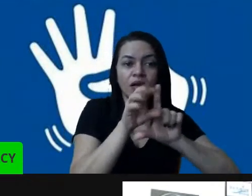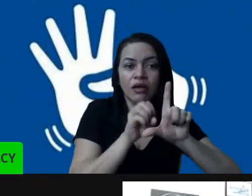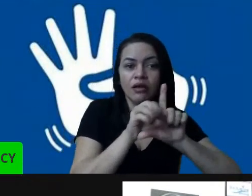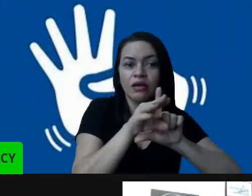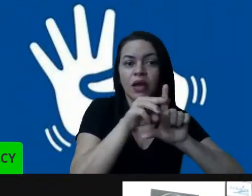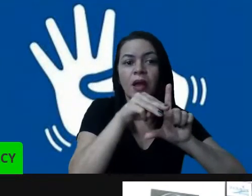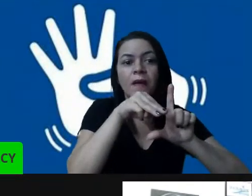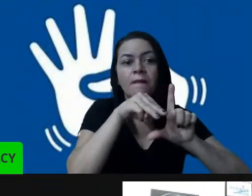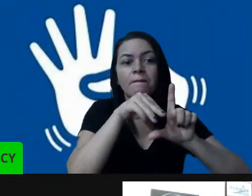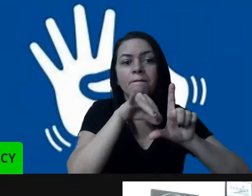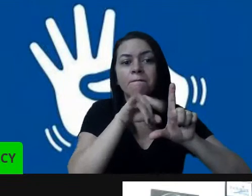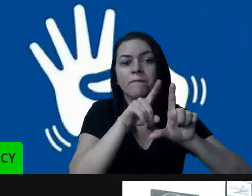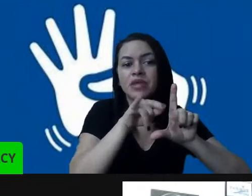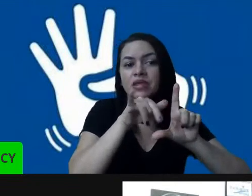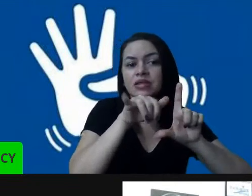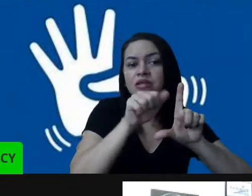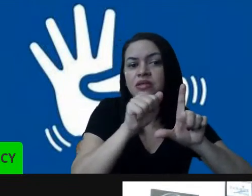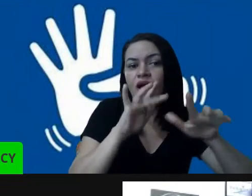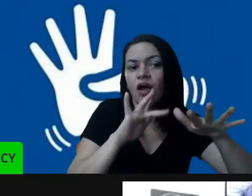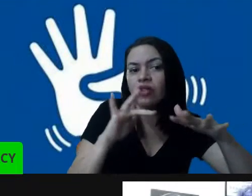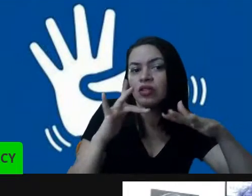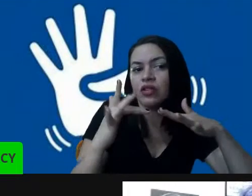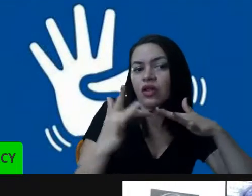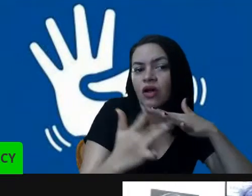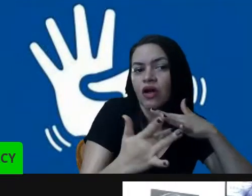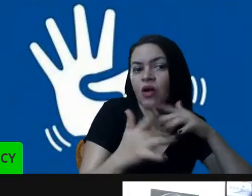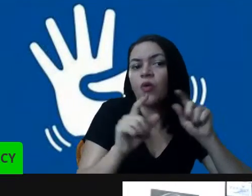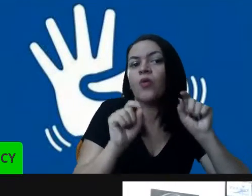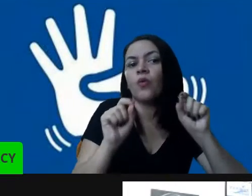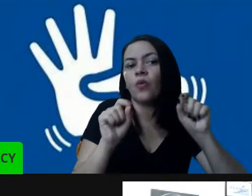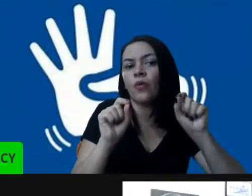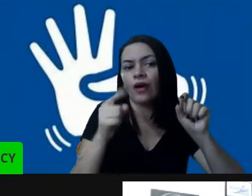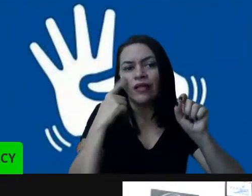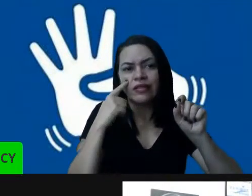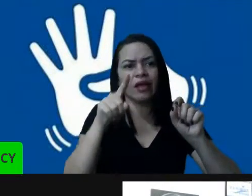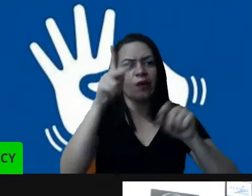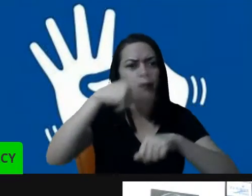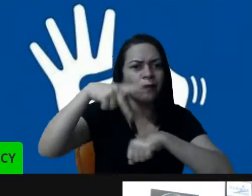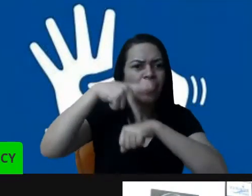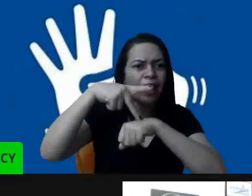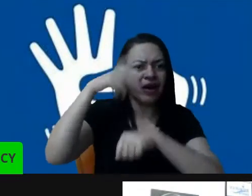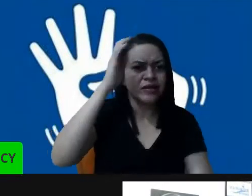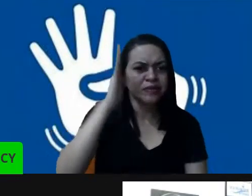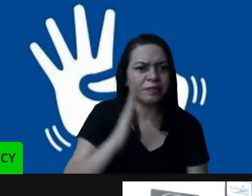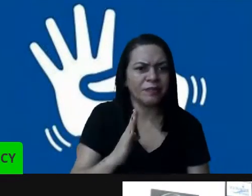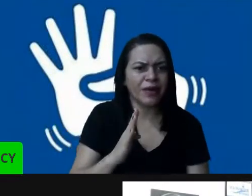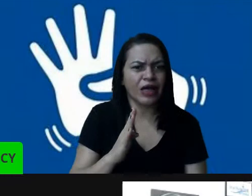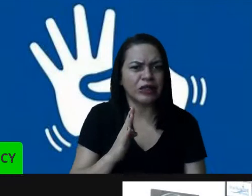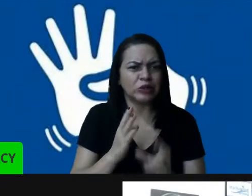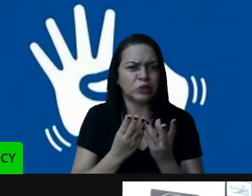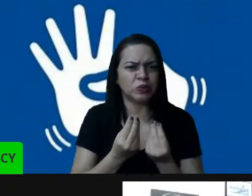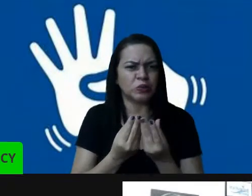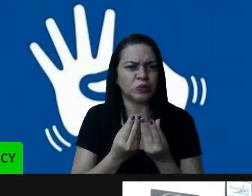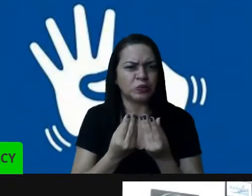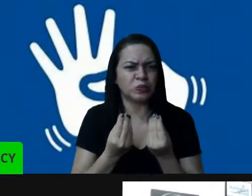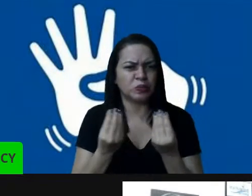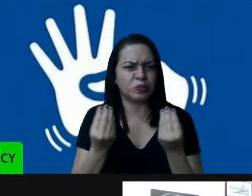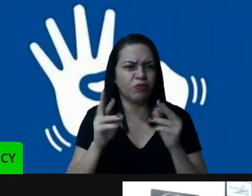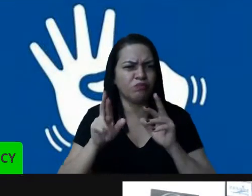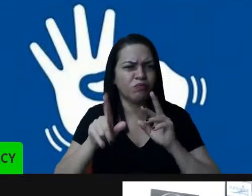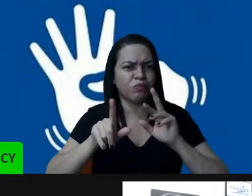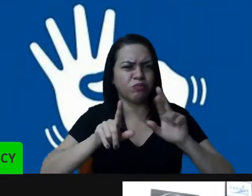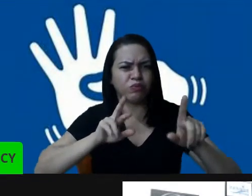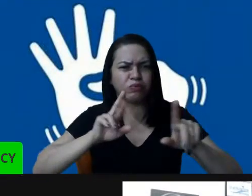tem um país extremamente plural, em que a própria conexão às redes é uma